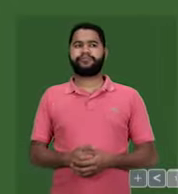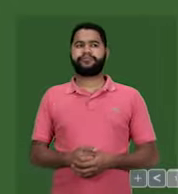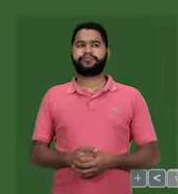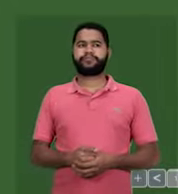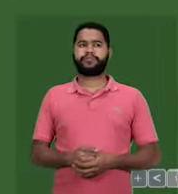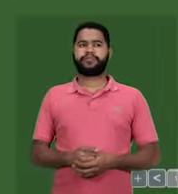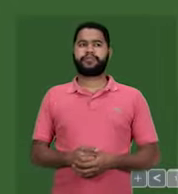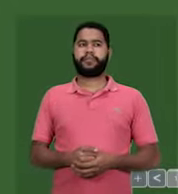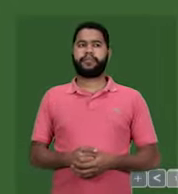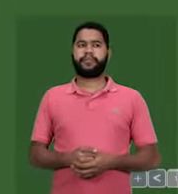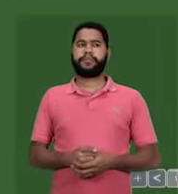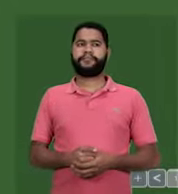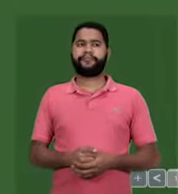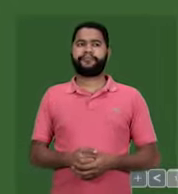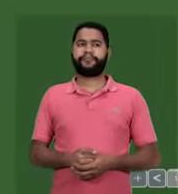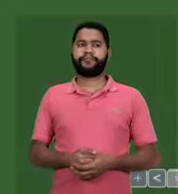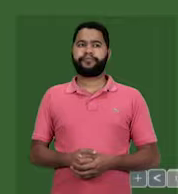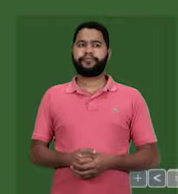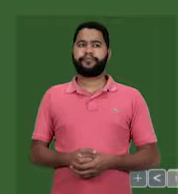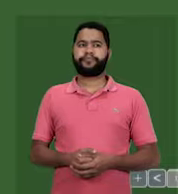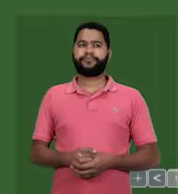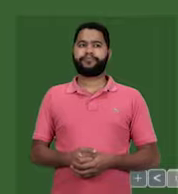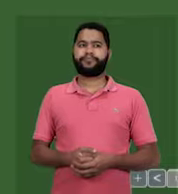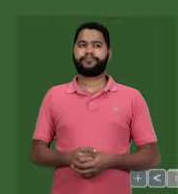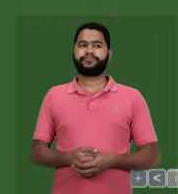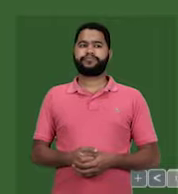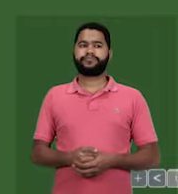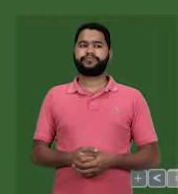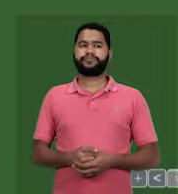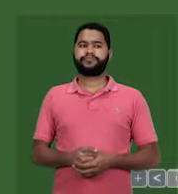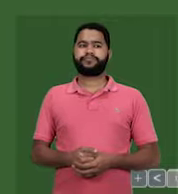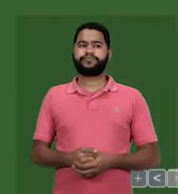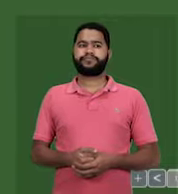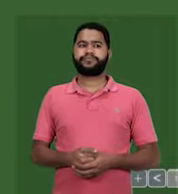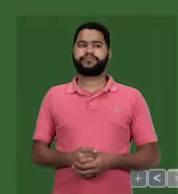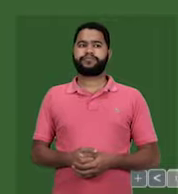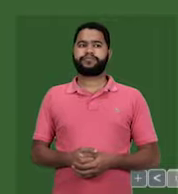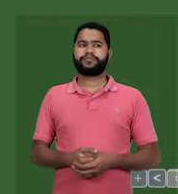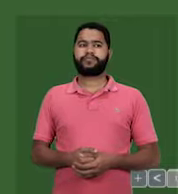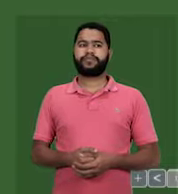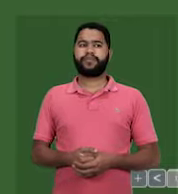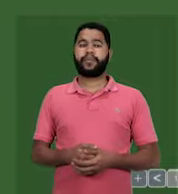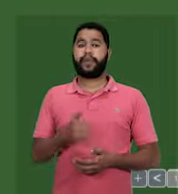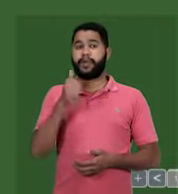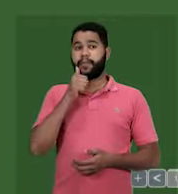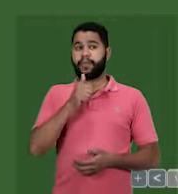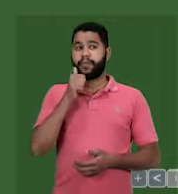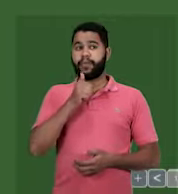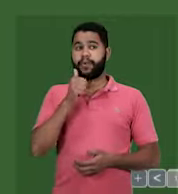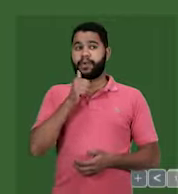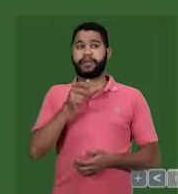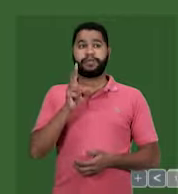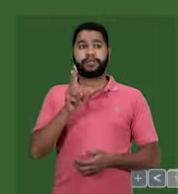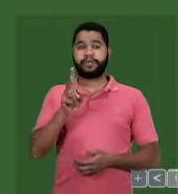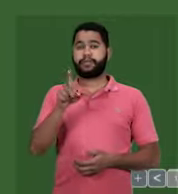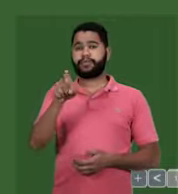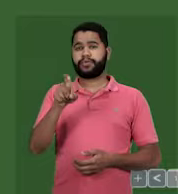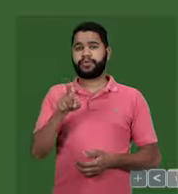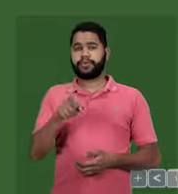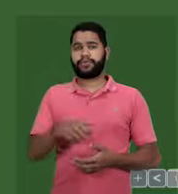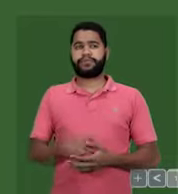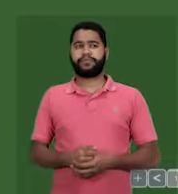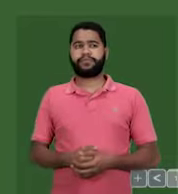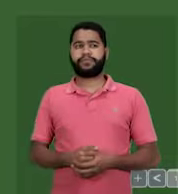lá. Ou ele pode ser, de novo aqui, a mulher, ela vai mandar somente o